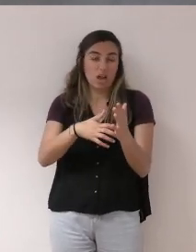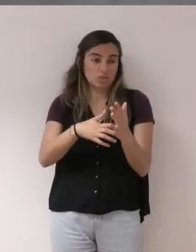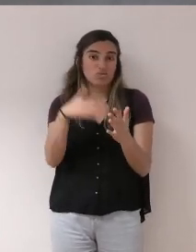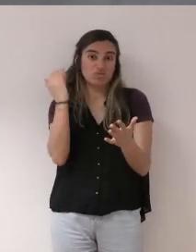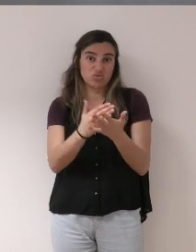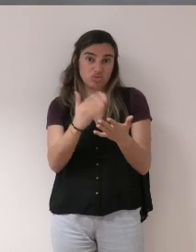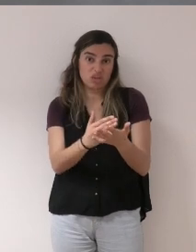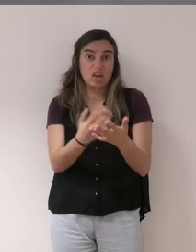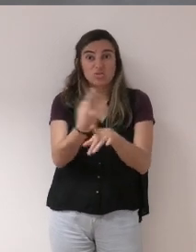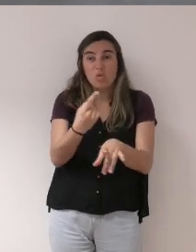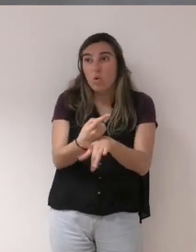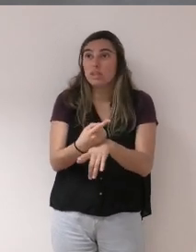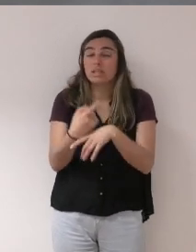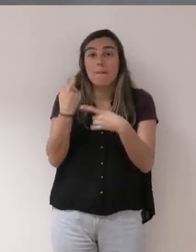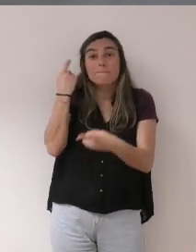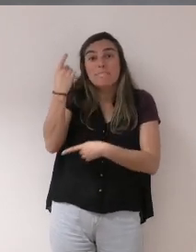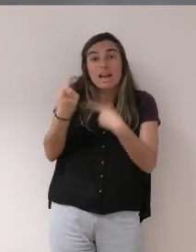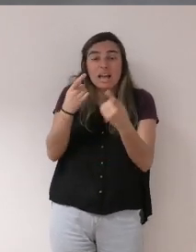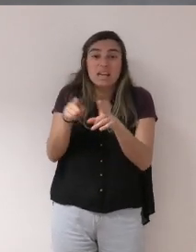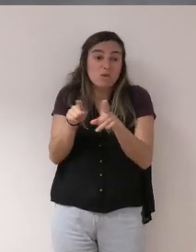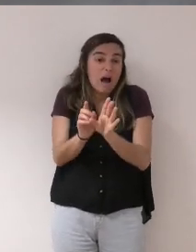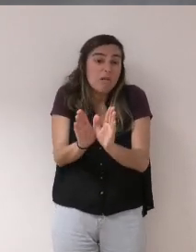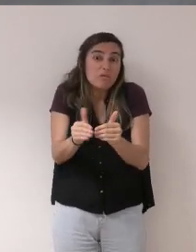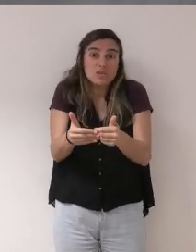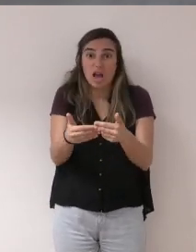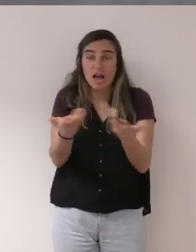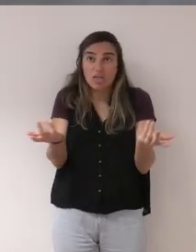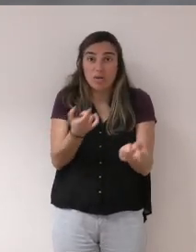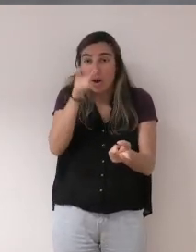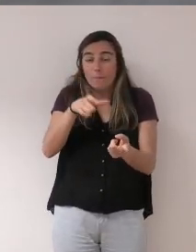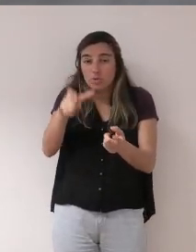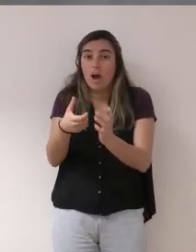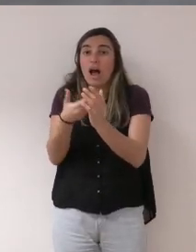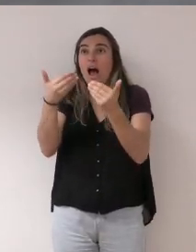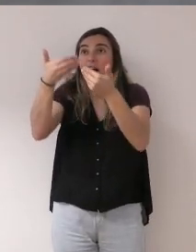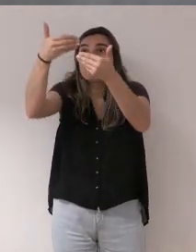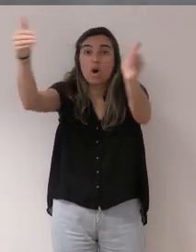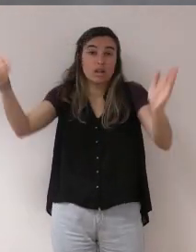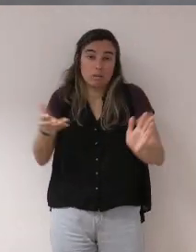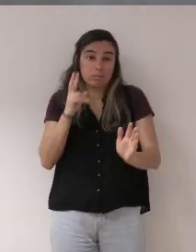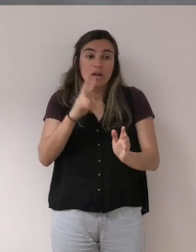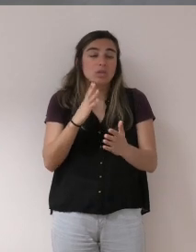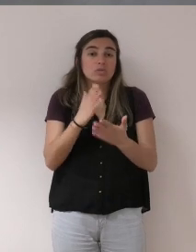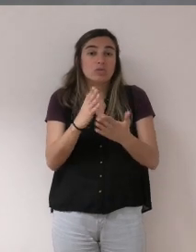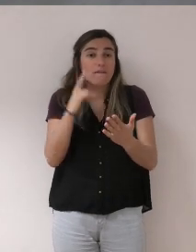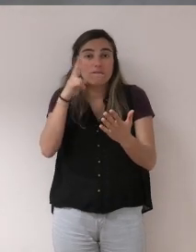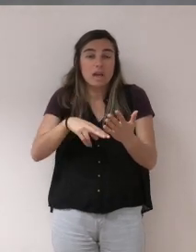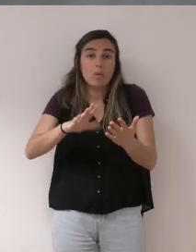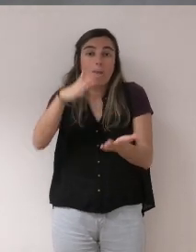muitas vezes retóricos que ficam fechados e se esgotam no momento da publicação.